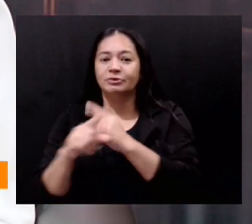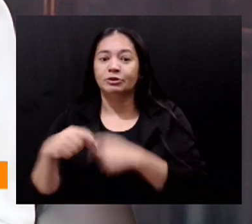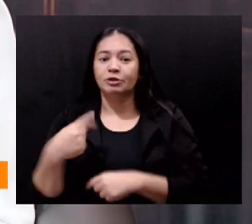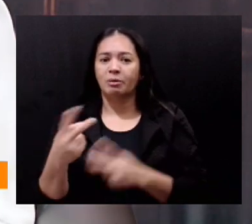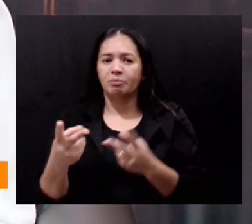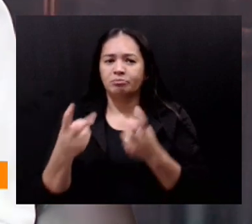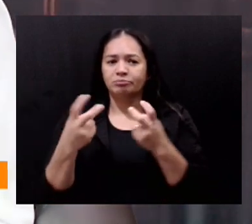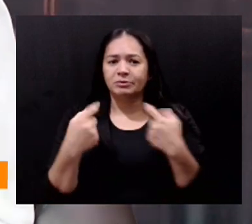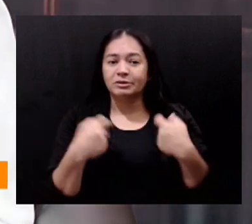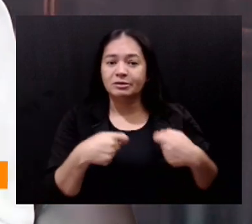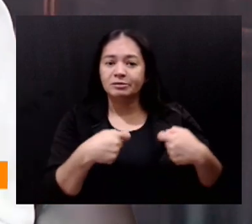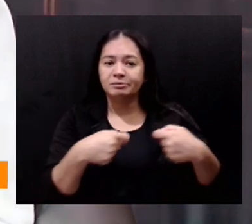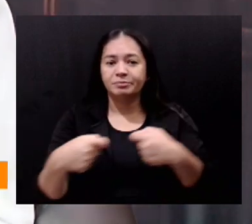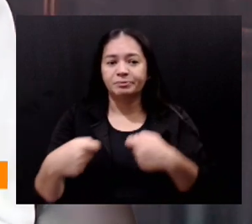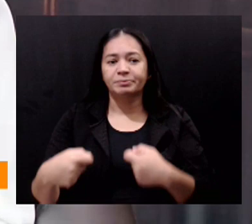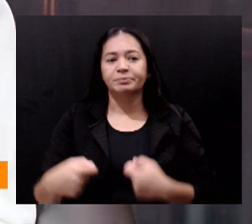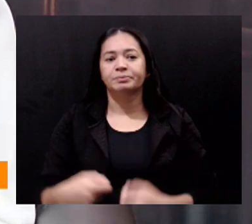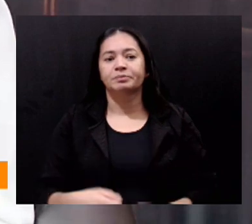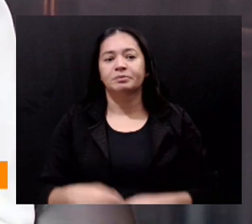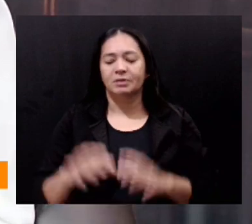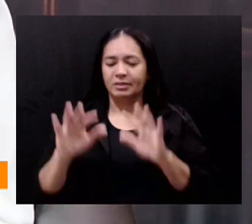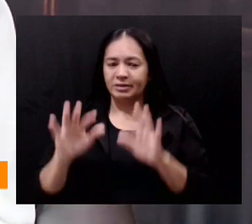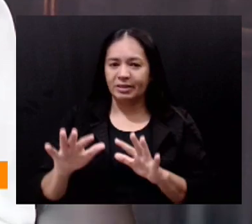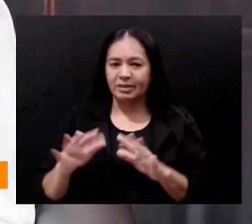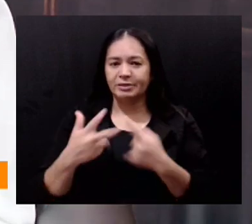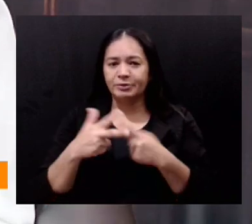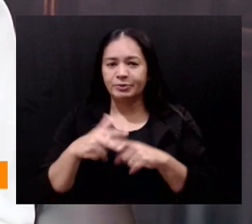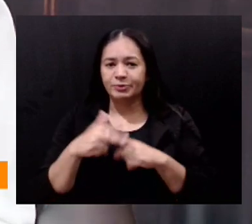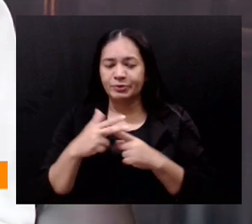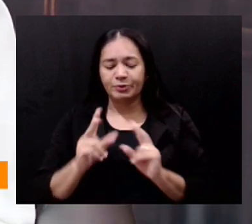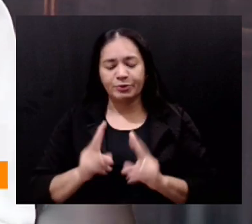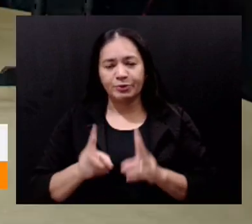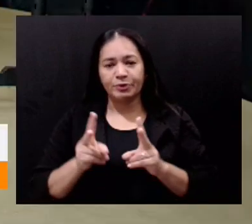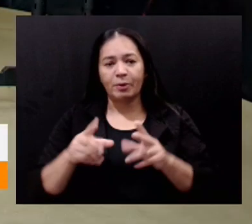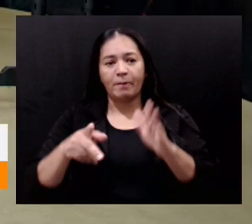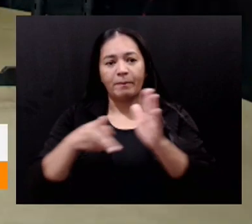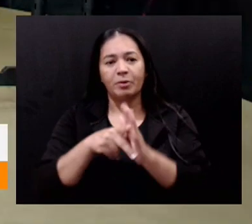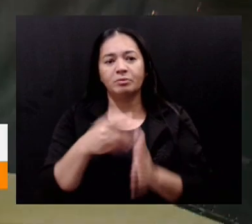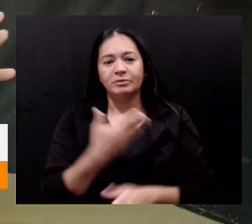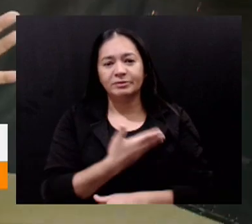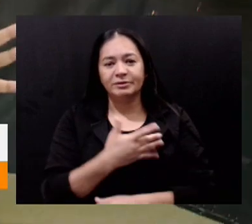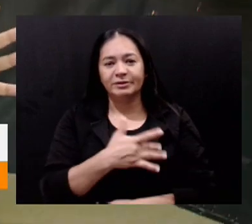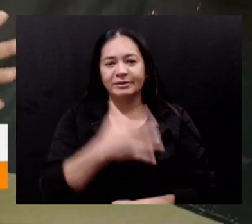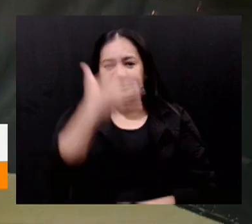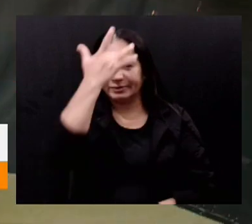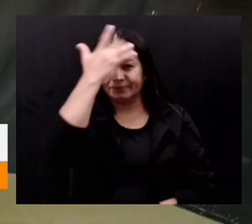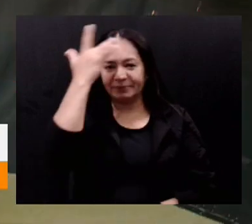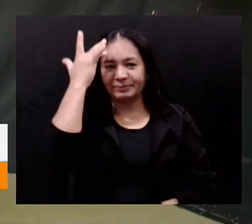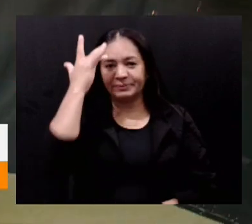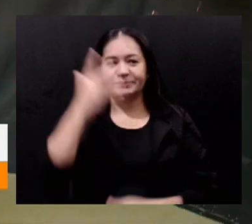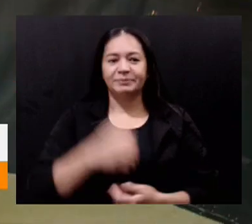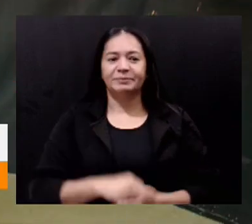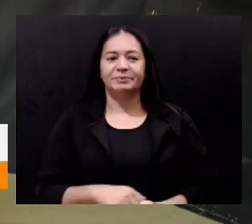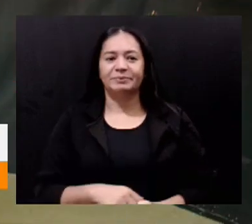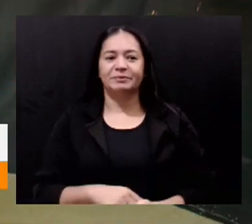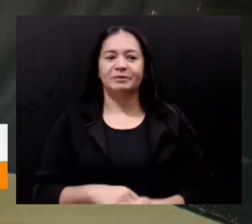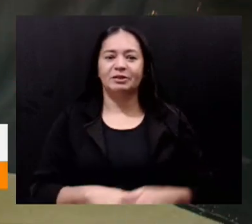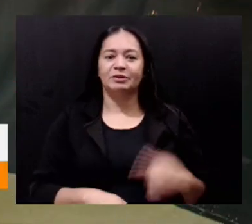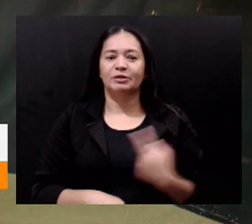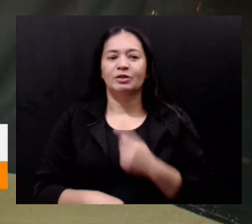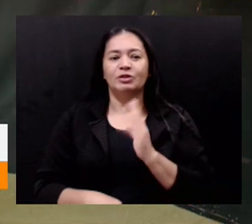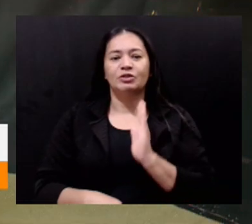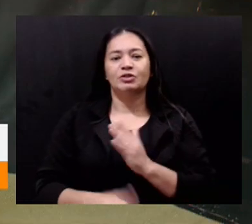necessidade, né, dessa manutenção das amizades e da saúde mental. Muito bem, então a gente já começa lembrando você que você